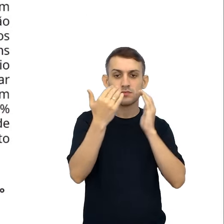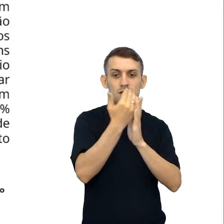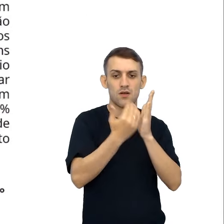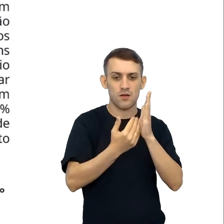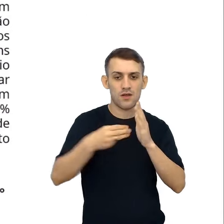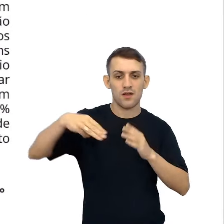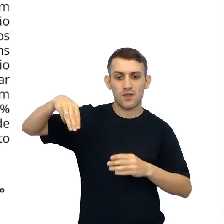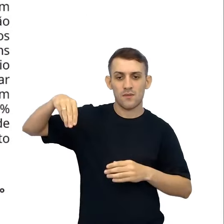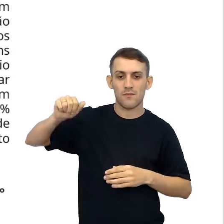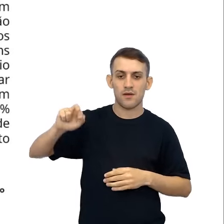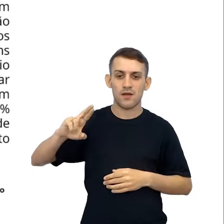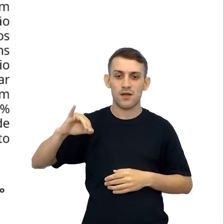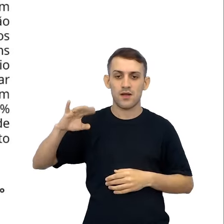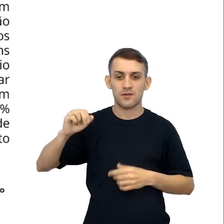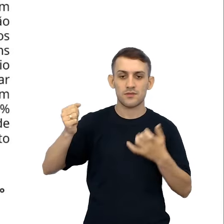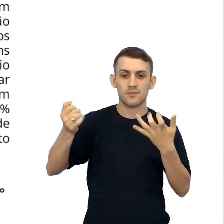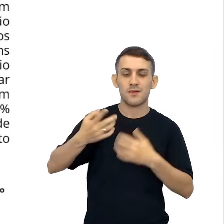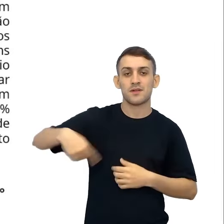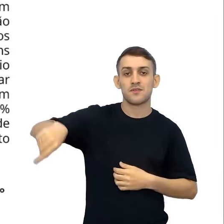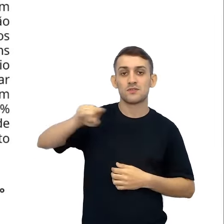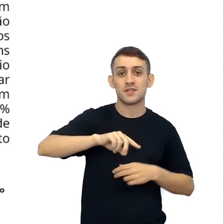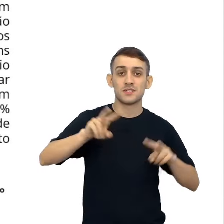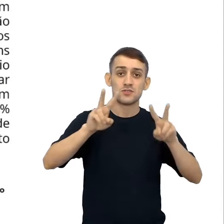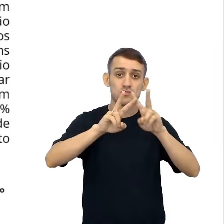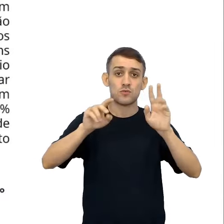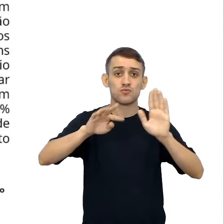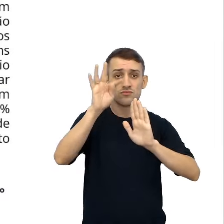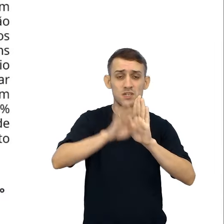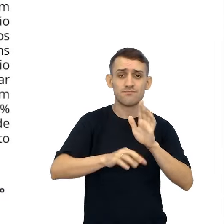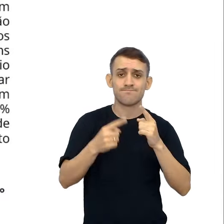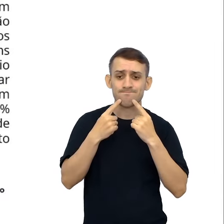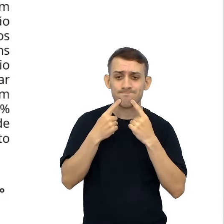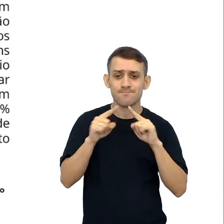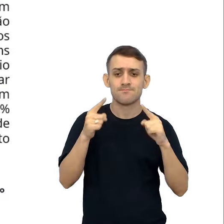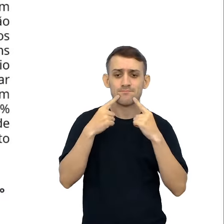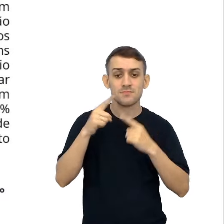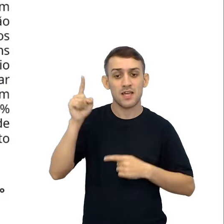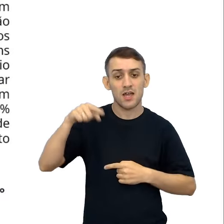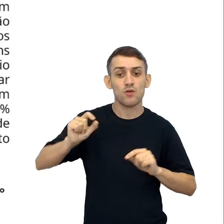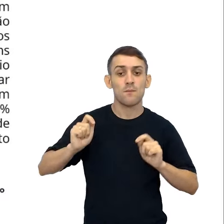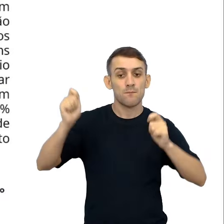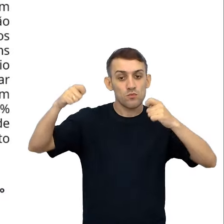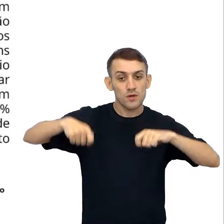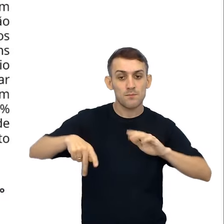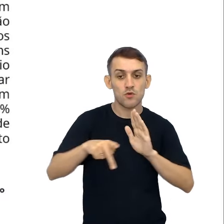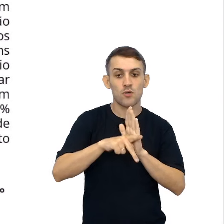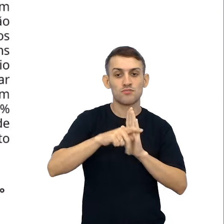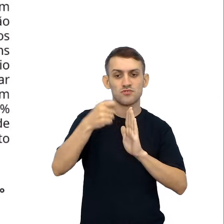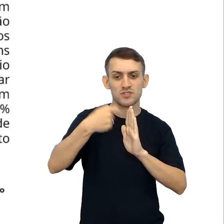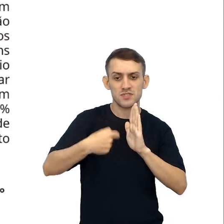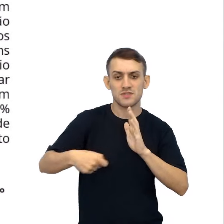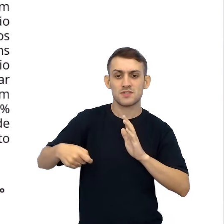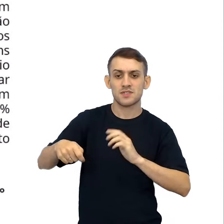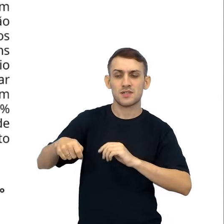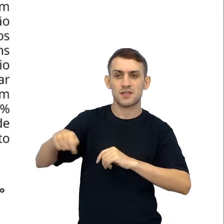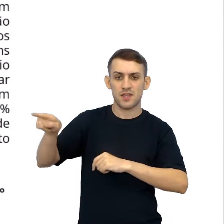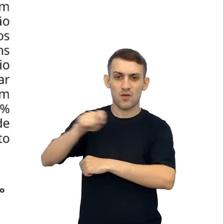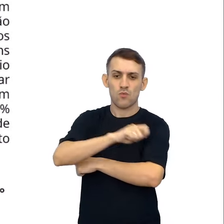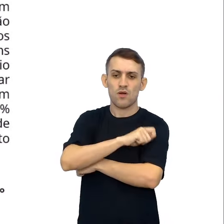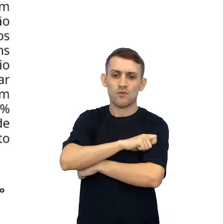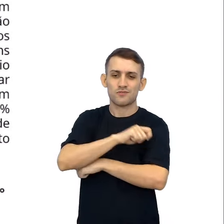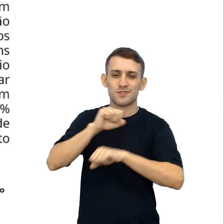vai falar com vocês, então, sobre esse texto crítico, que é uma possibilidade de escrita do estudante pós-seminário,